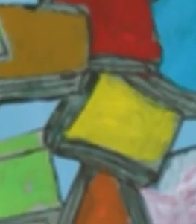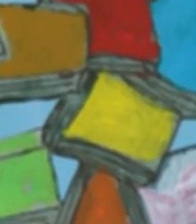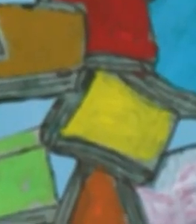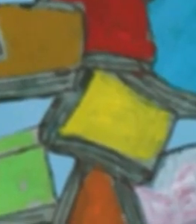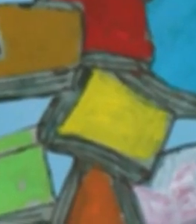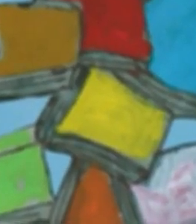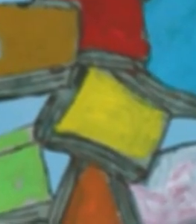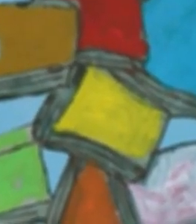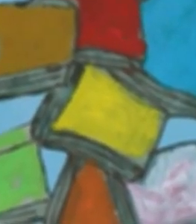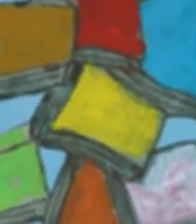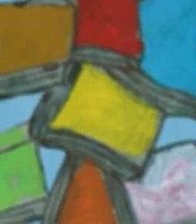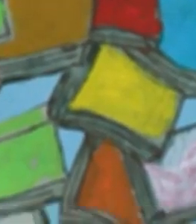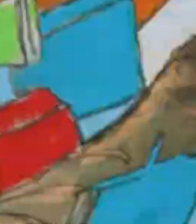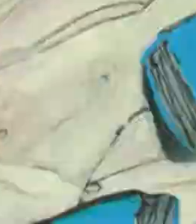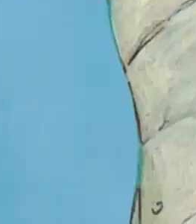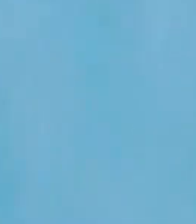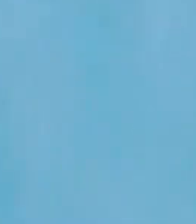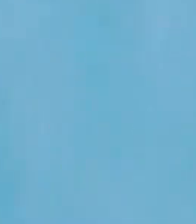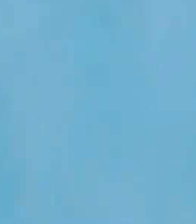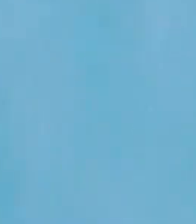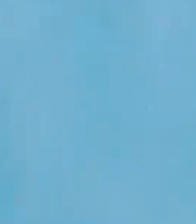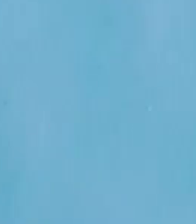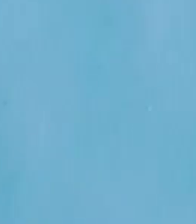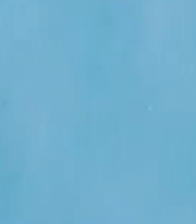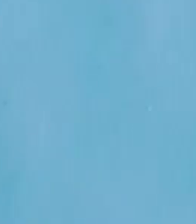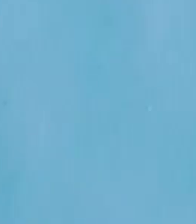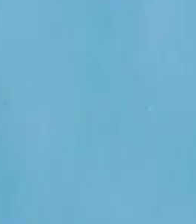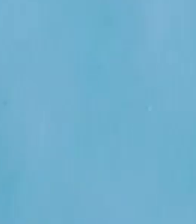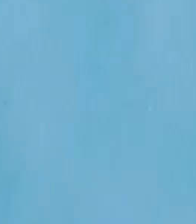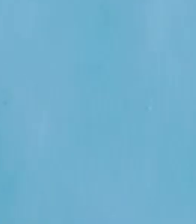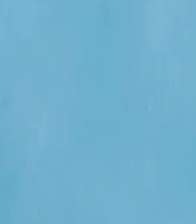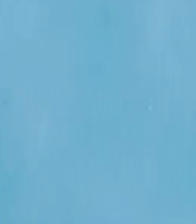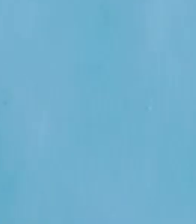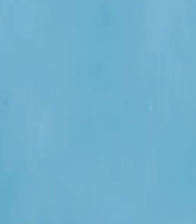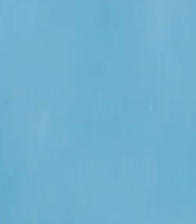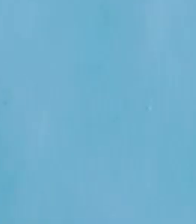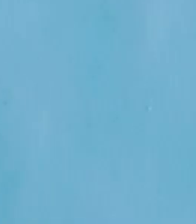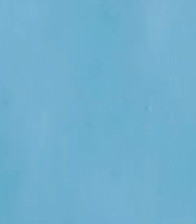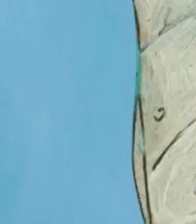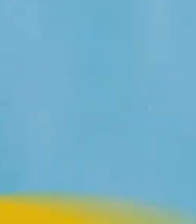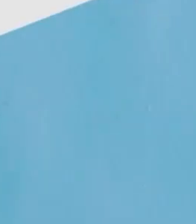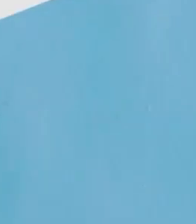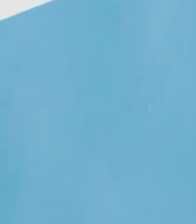Literário Internacional 2021, 10 a 20 de agosto. Programação virtual e gratuita em